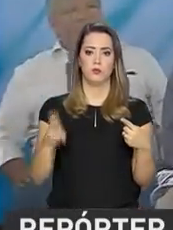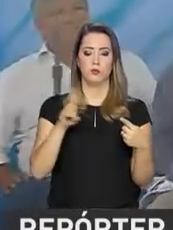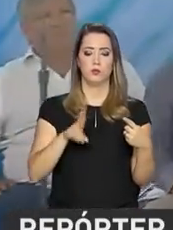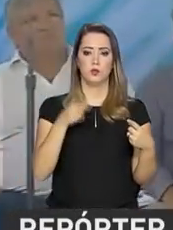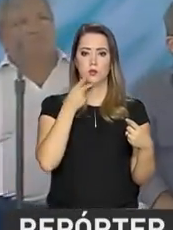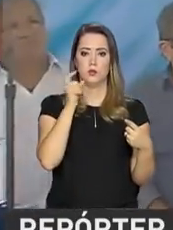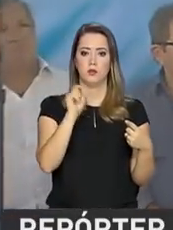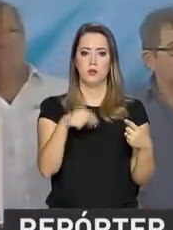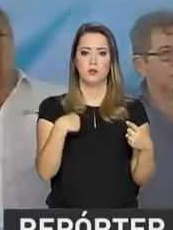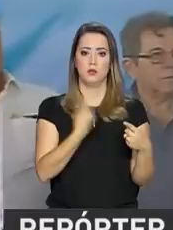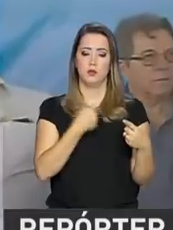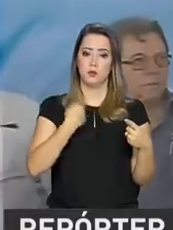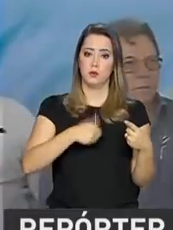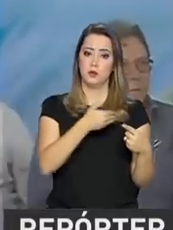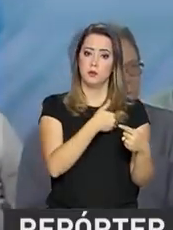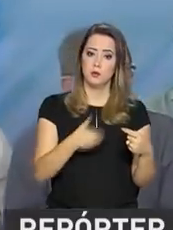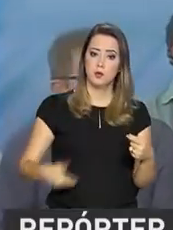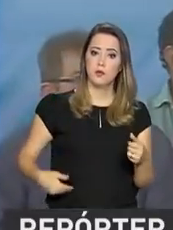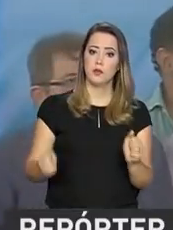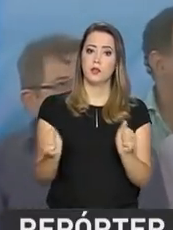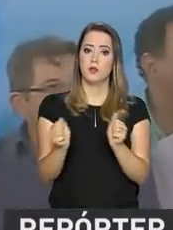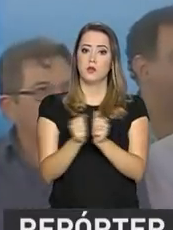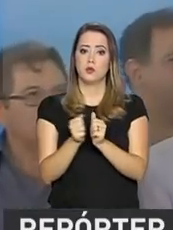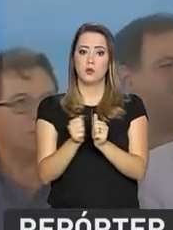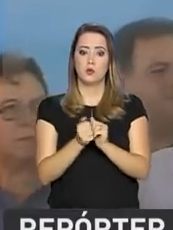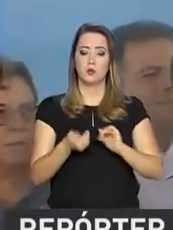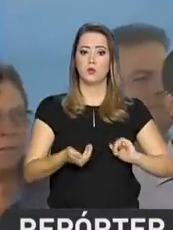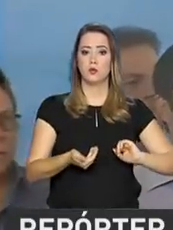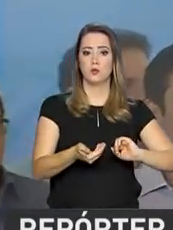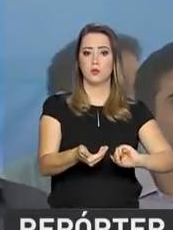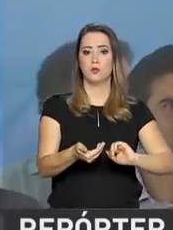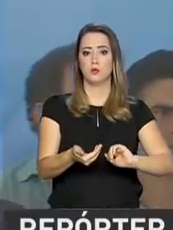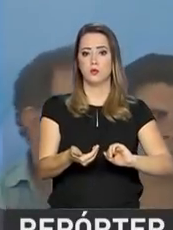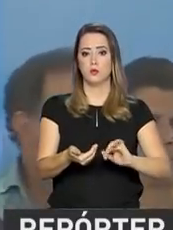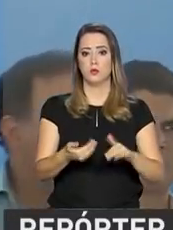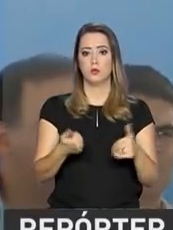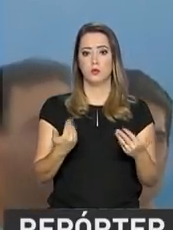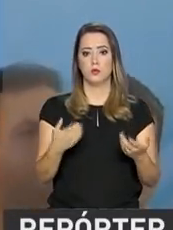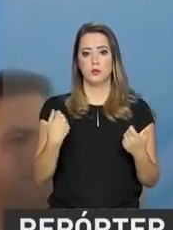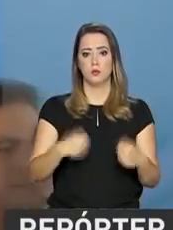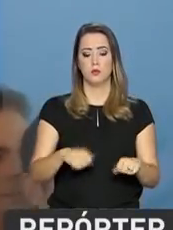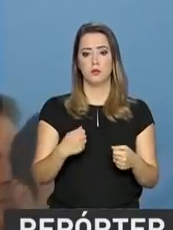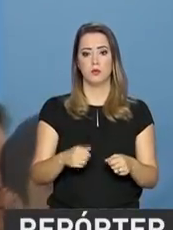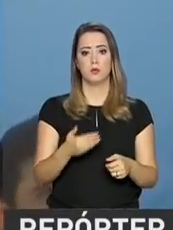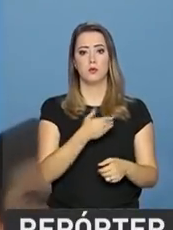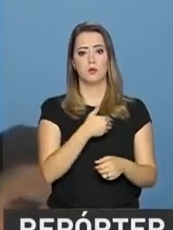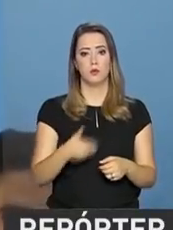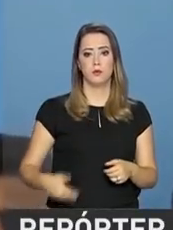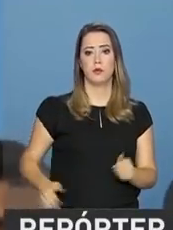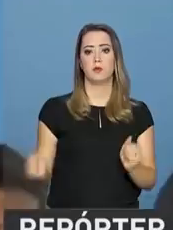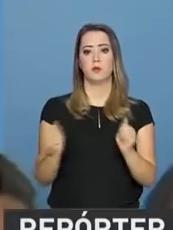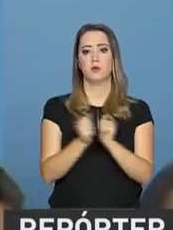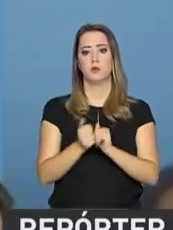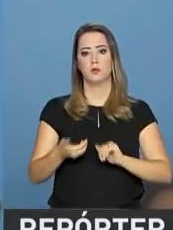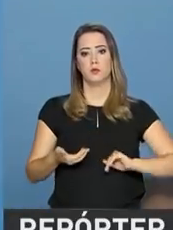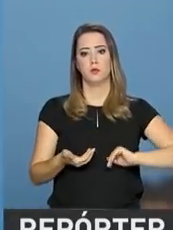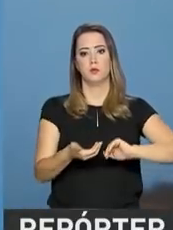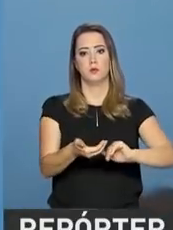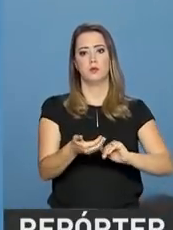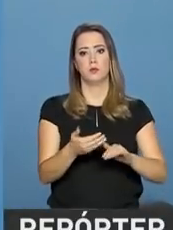nós temos que governar junto com o congresso nacional nós temos que trabalhar junto com o congresso